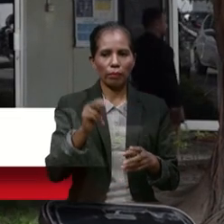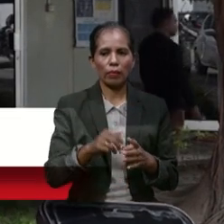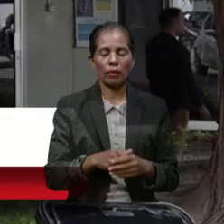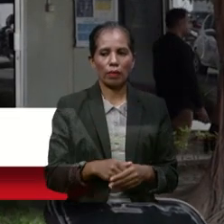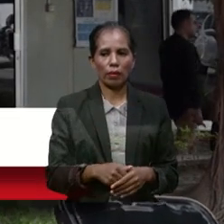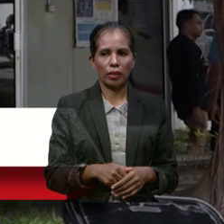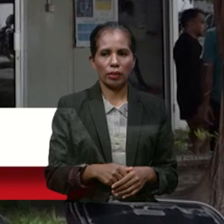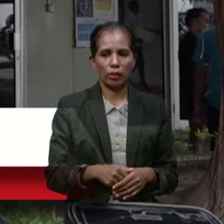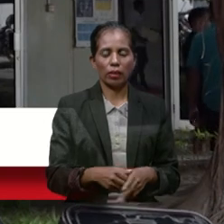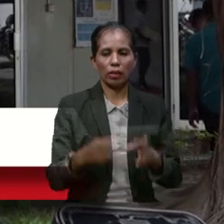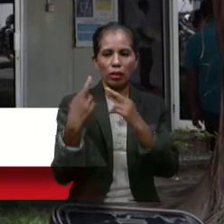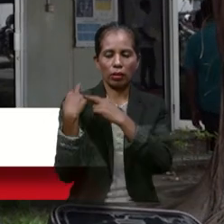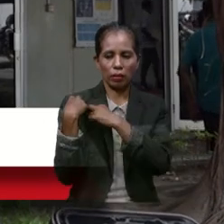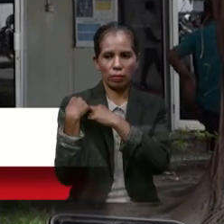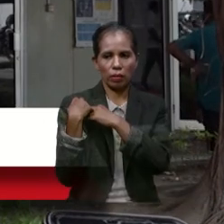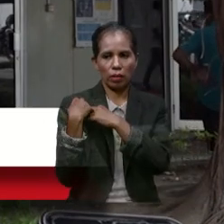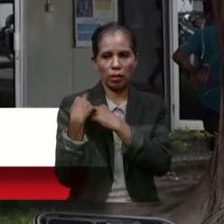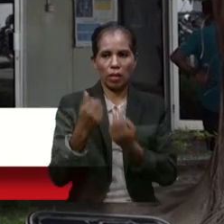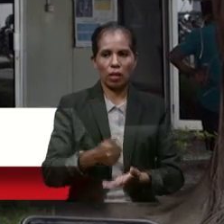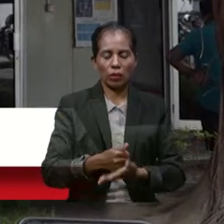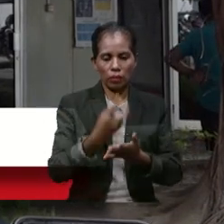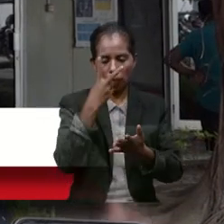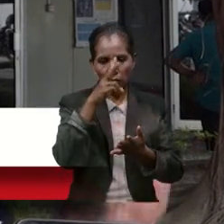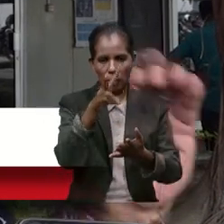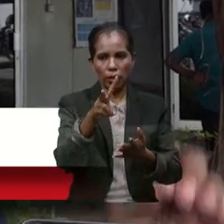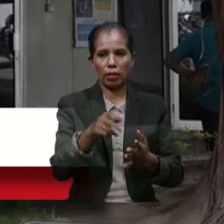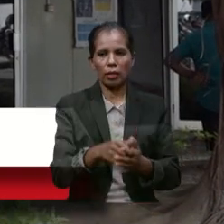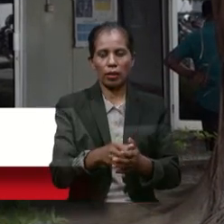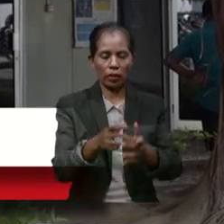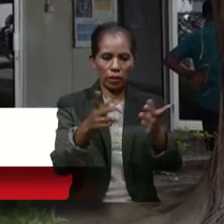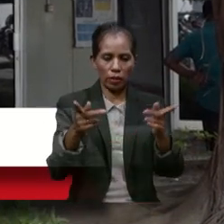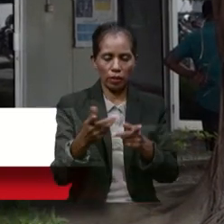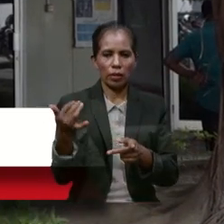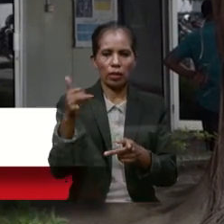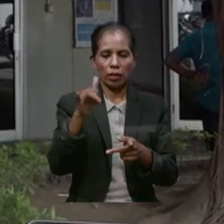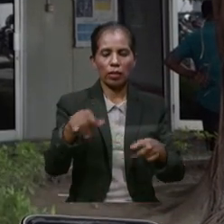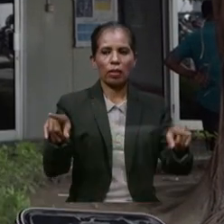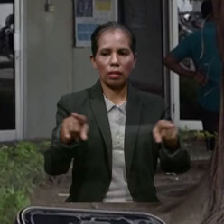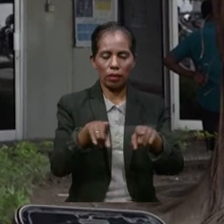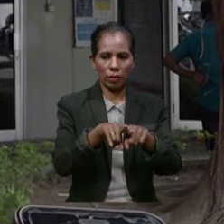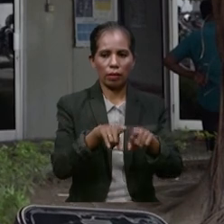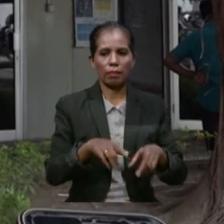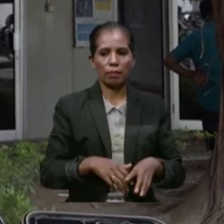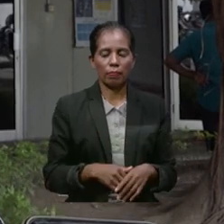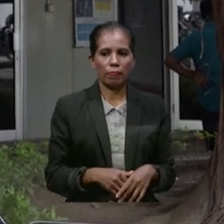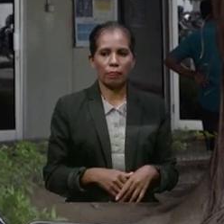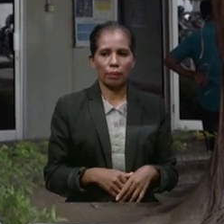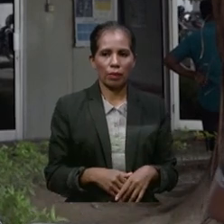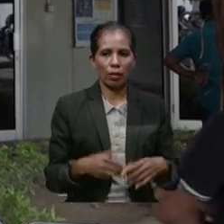ninia responsabilidade papel, mak tundu ni bahaya keraik. Ya fatin sila memang kan san be